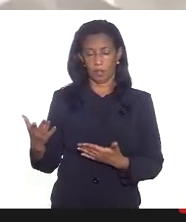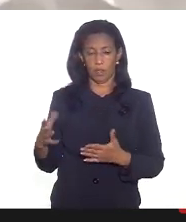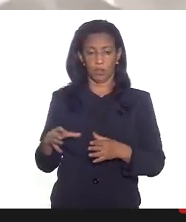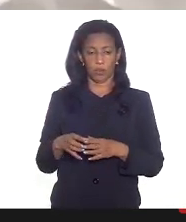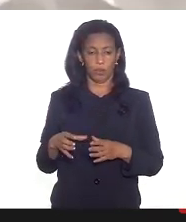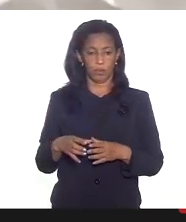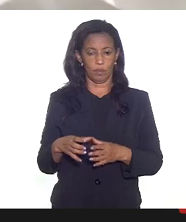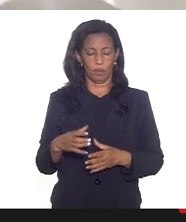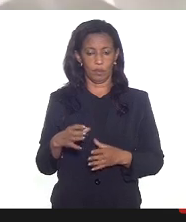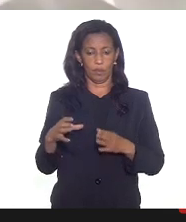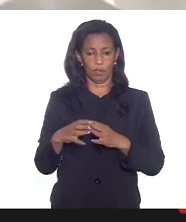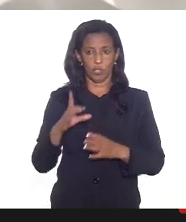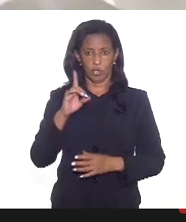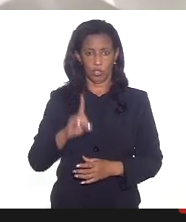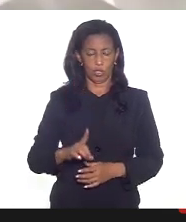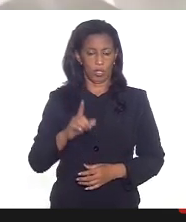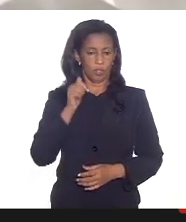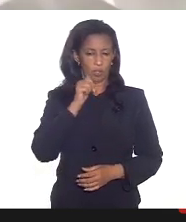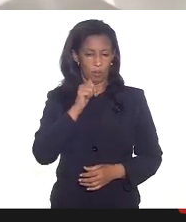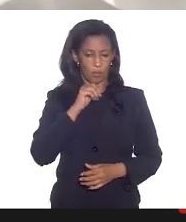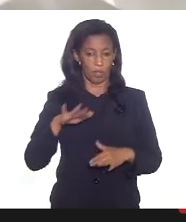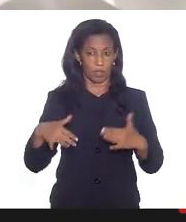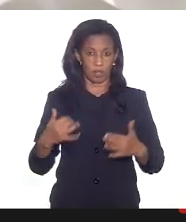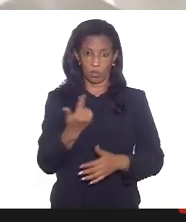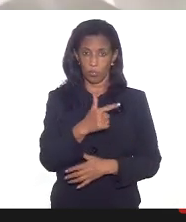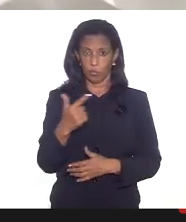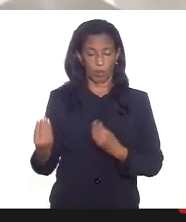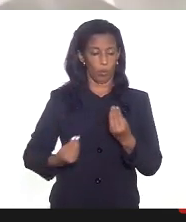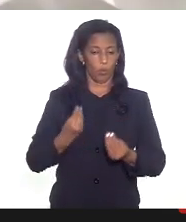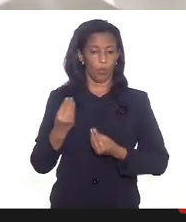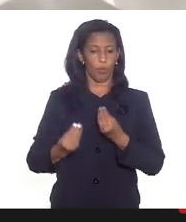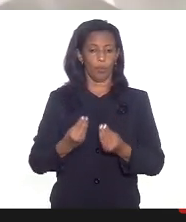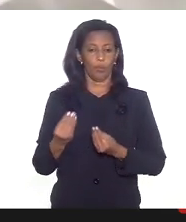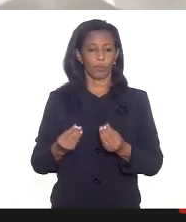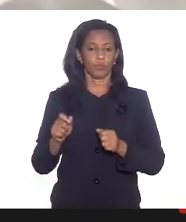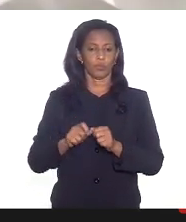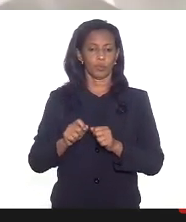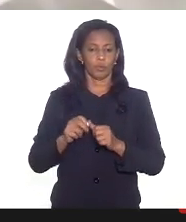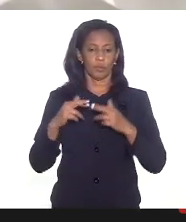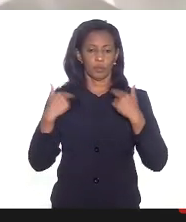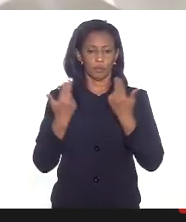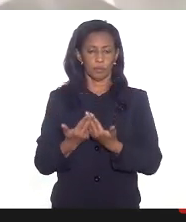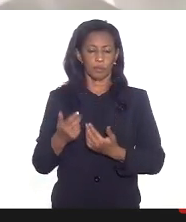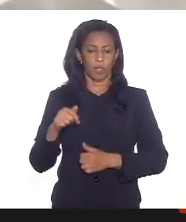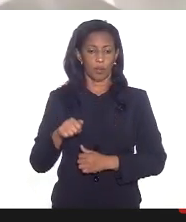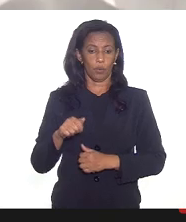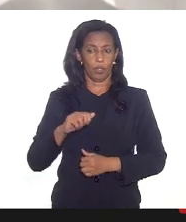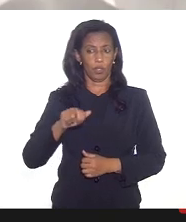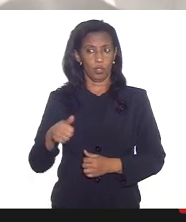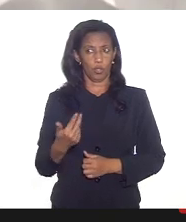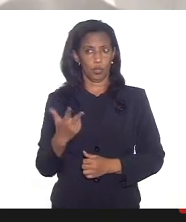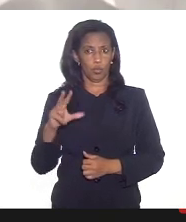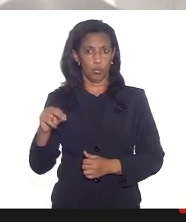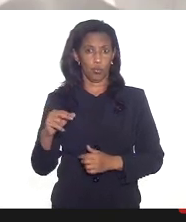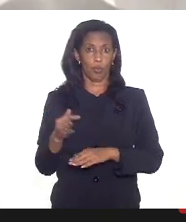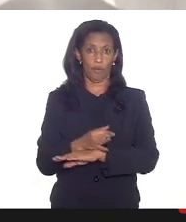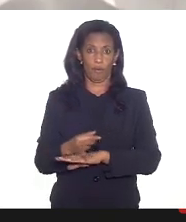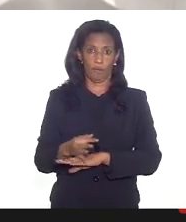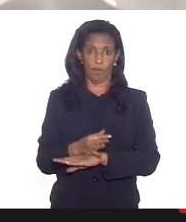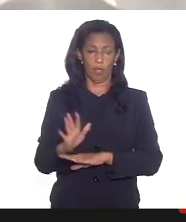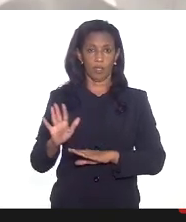se não perdão a comissão de leite da os mulheres se não haverá possibilidade de fazer o jogo por conta do recesso